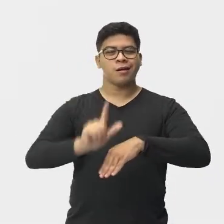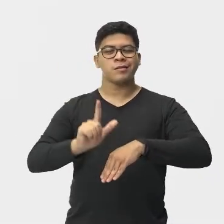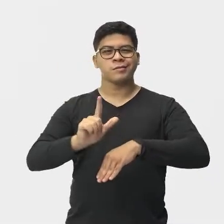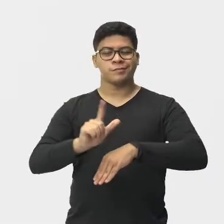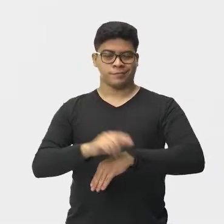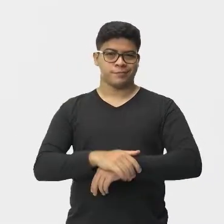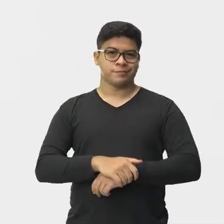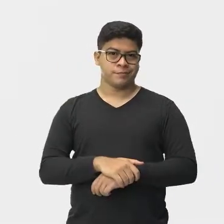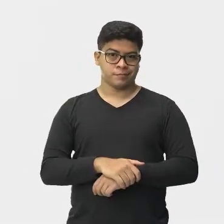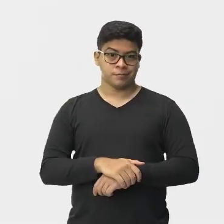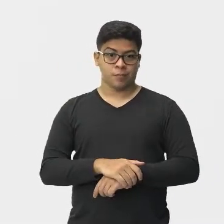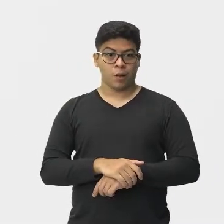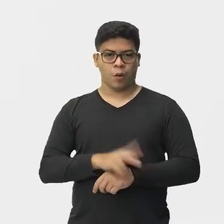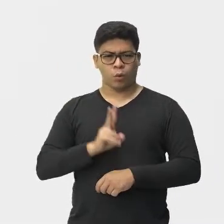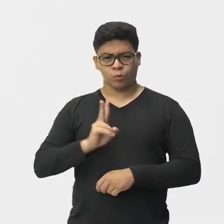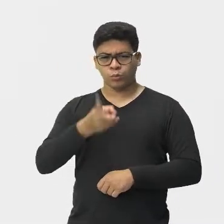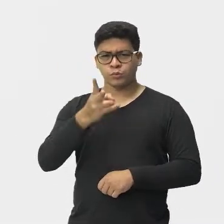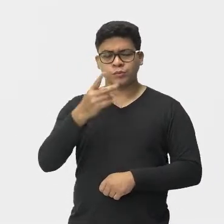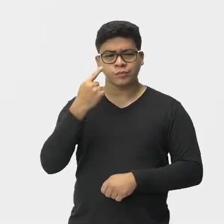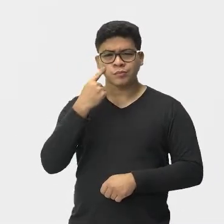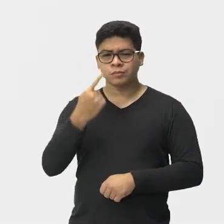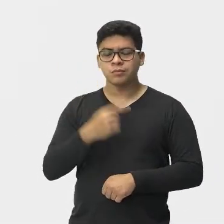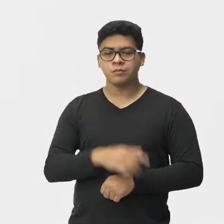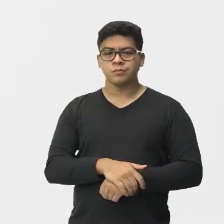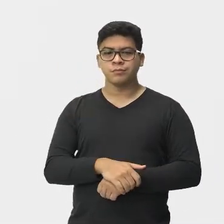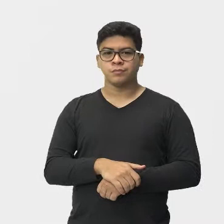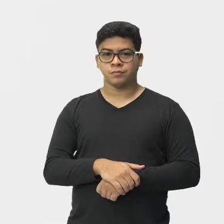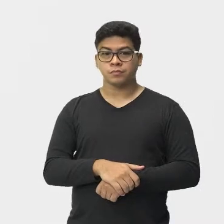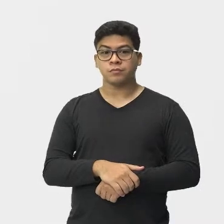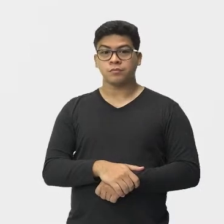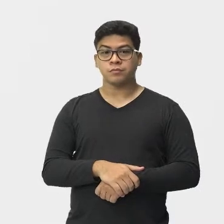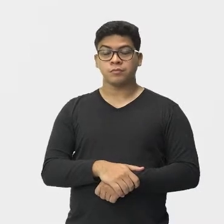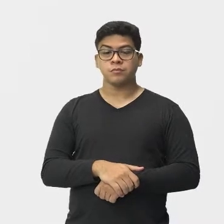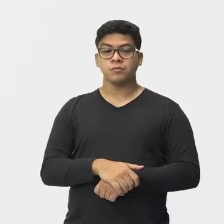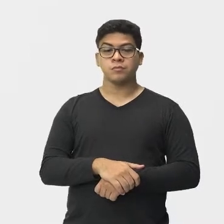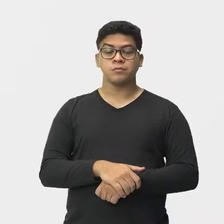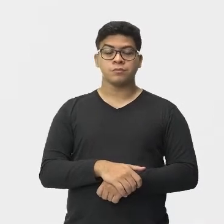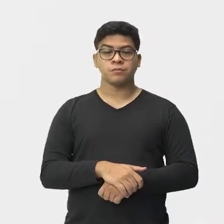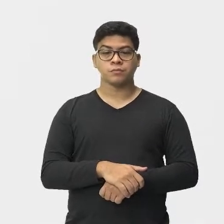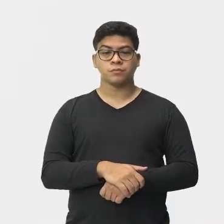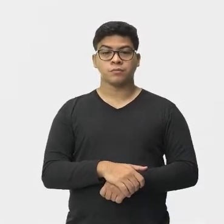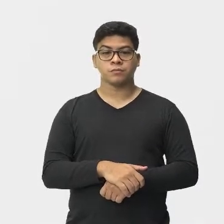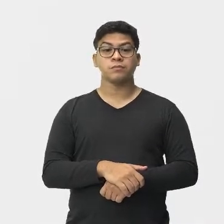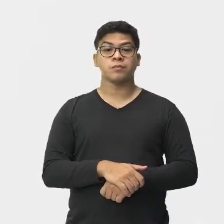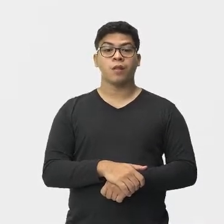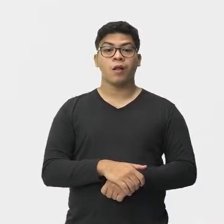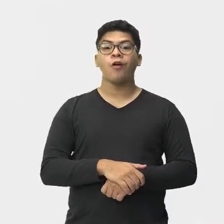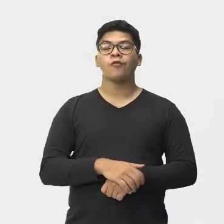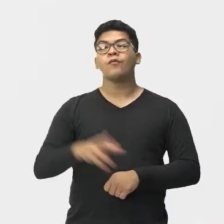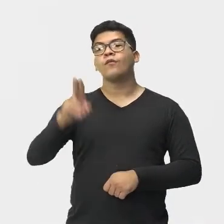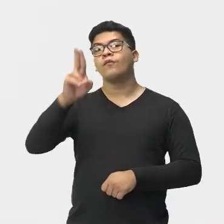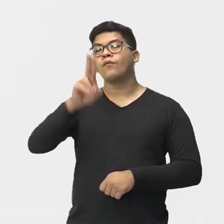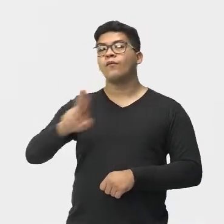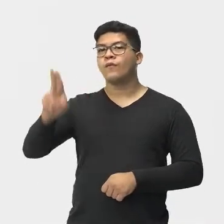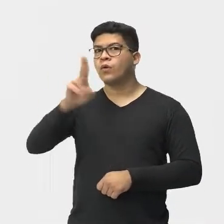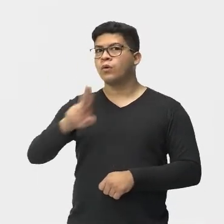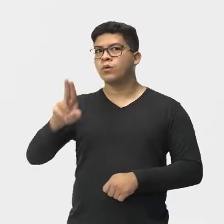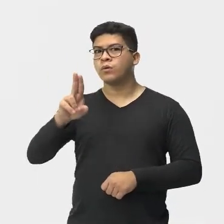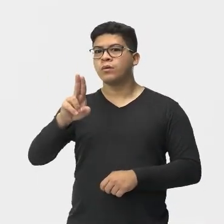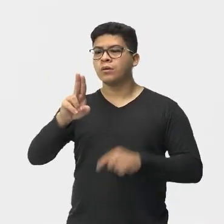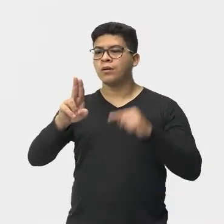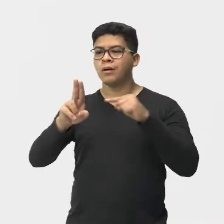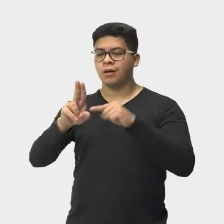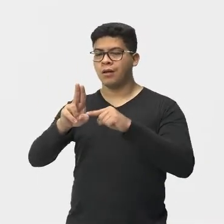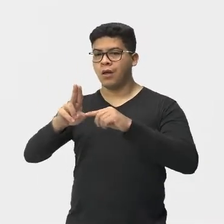eu continuo falando, ó. Eu falo assim, los llevo con mis zapatos nuevos. Quando eu coloco esse